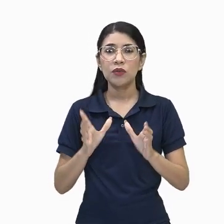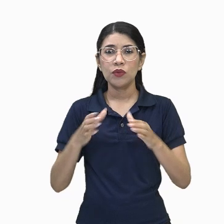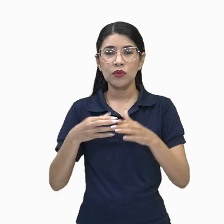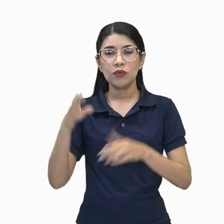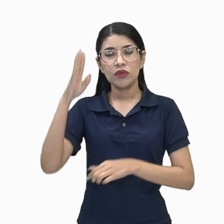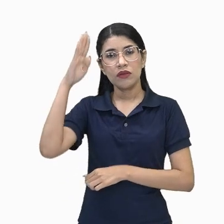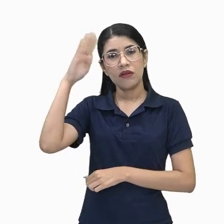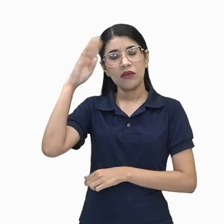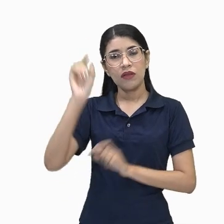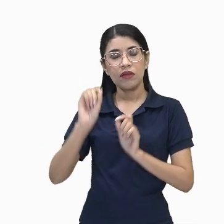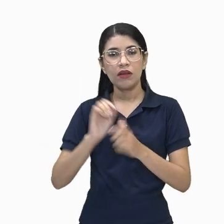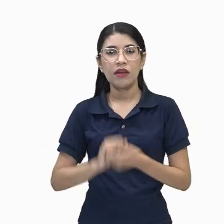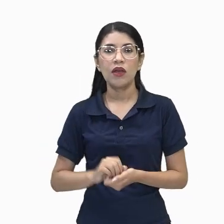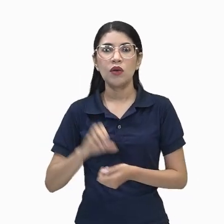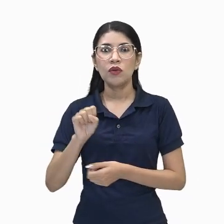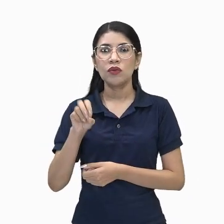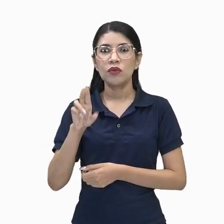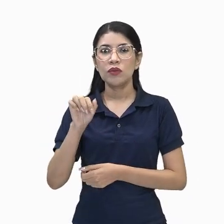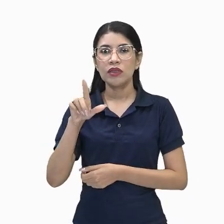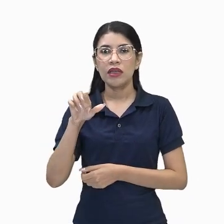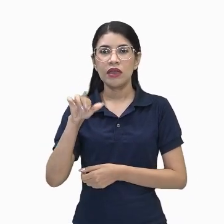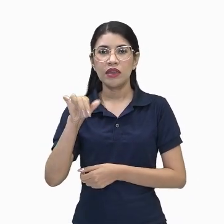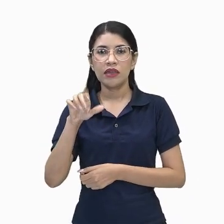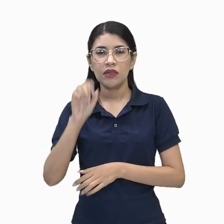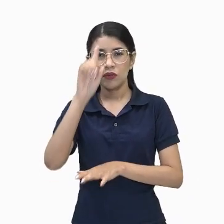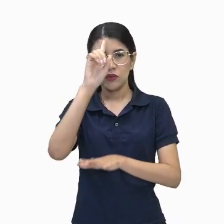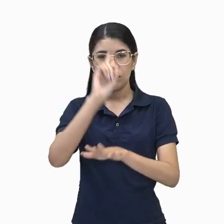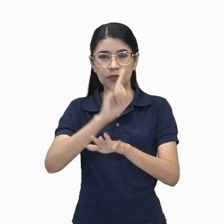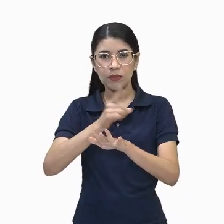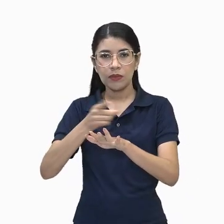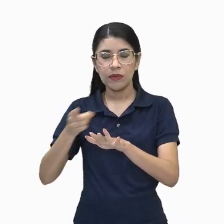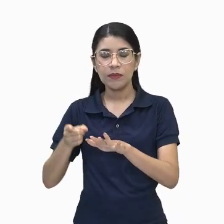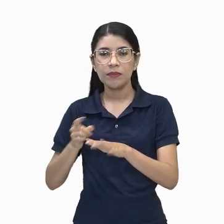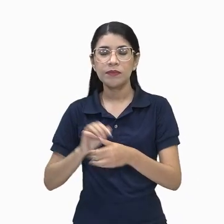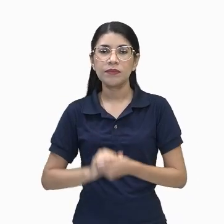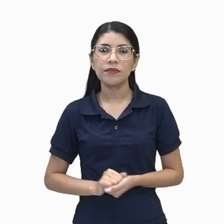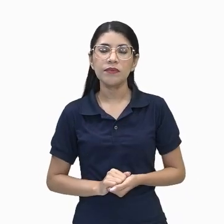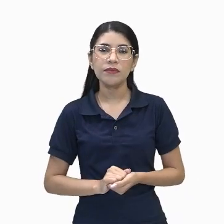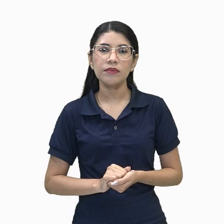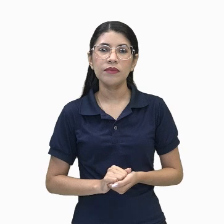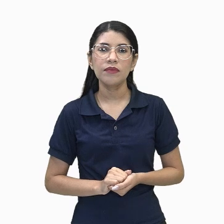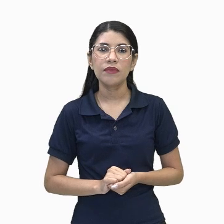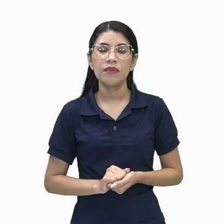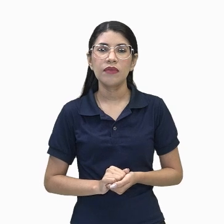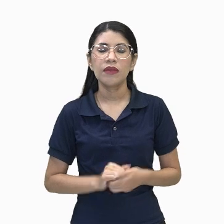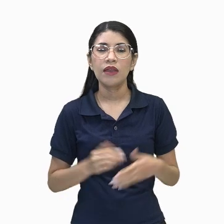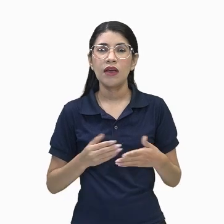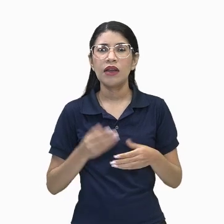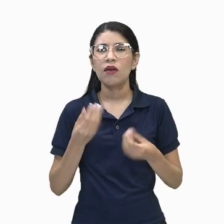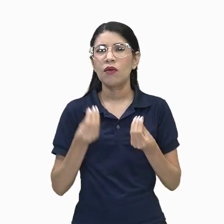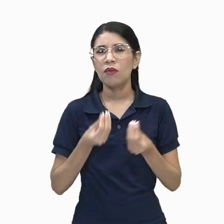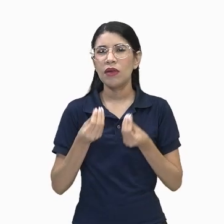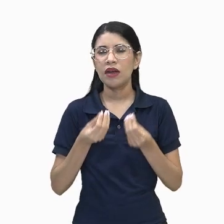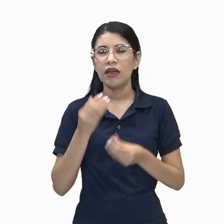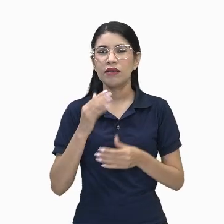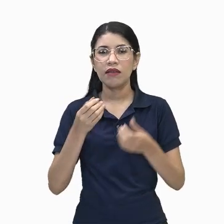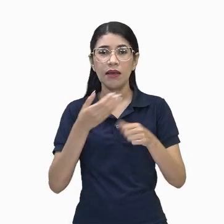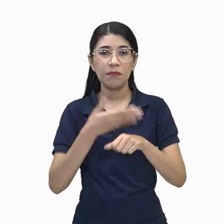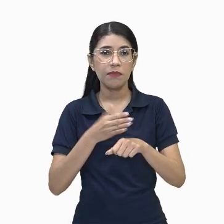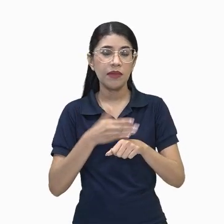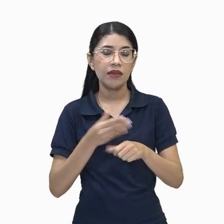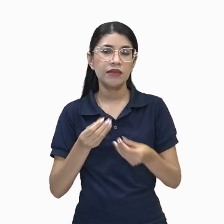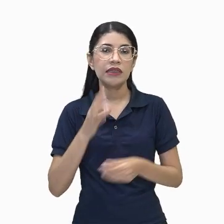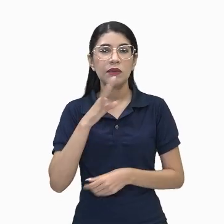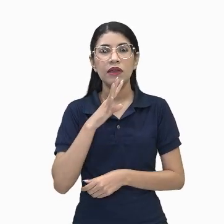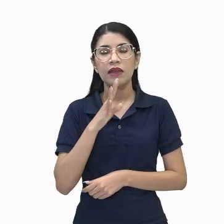e eram chamados de suzerano ou senhores. Vamos então na prática, gente. Vamos imaginar